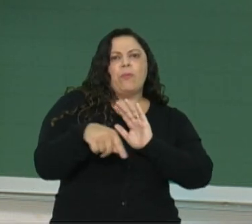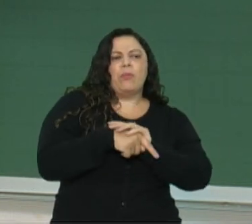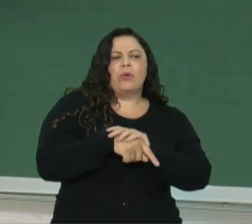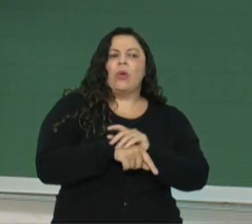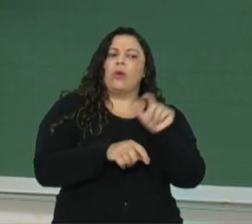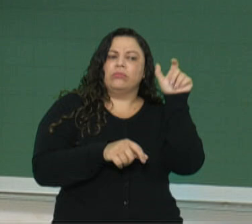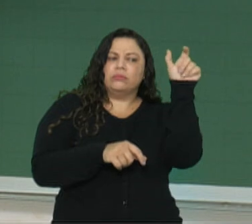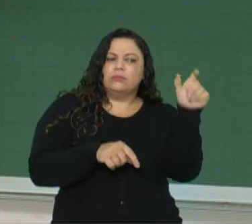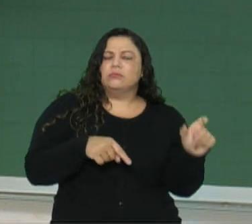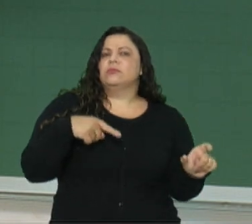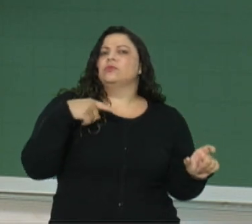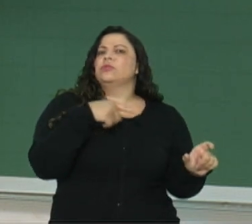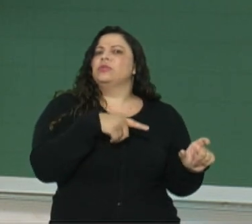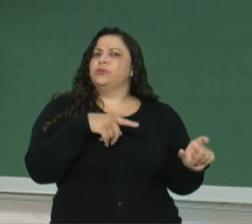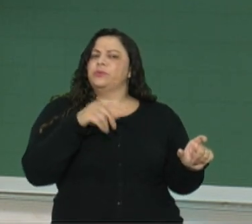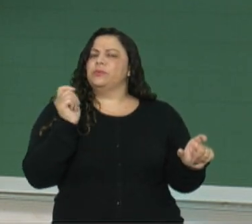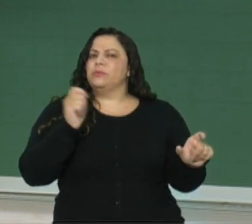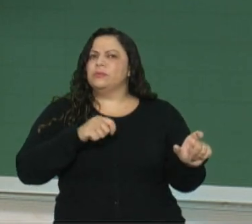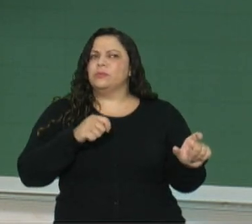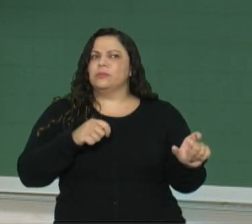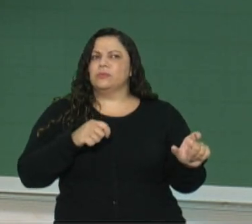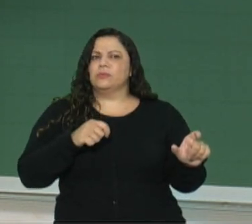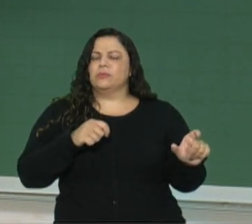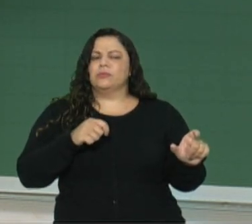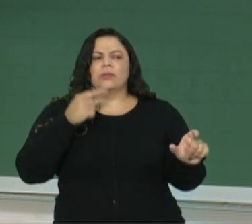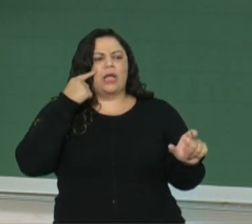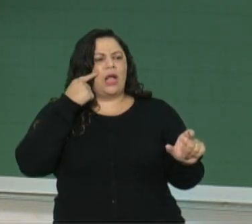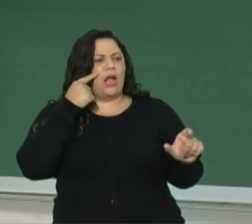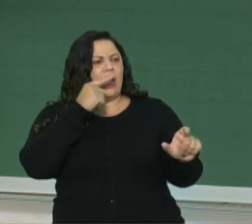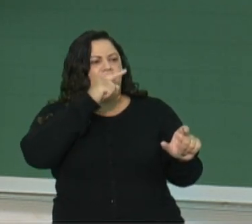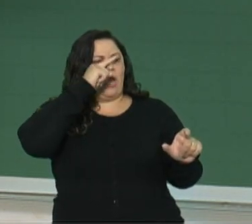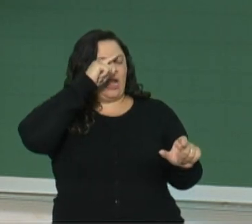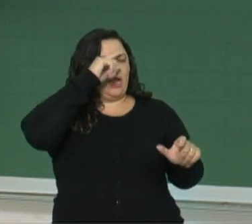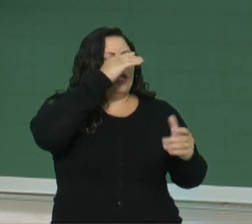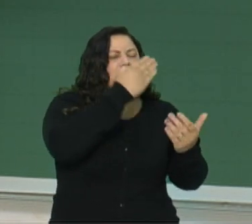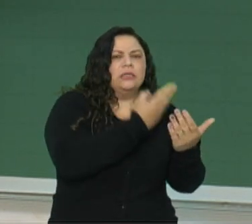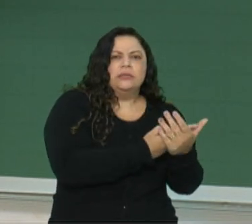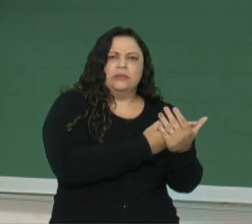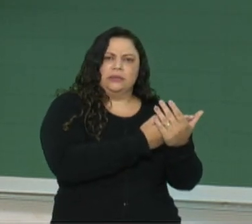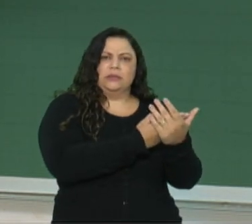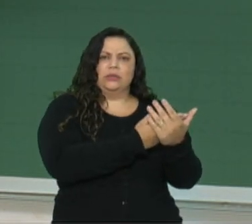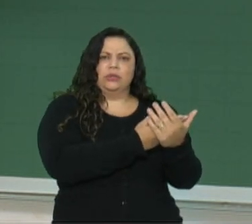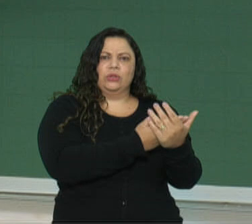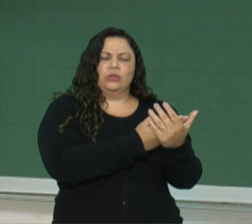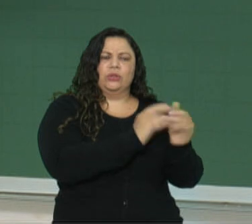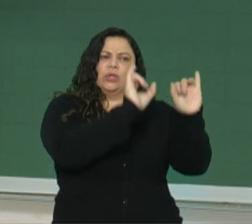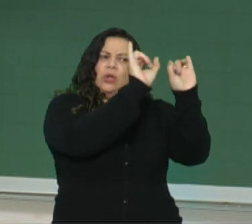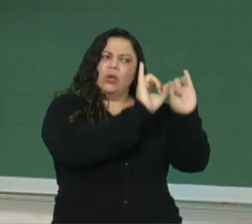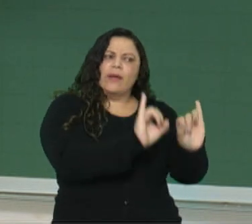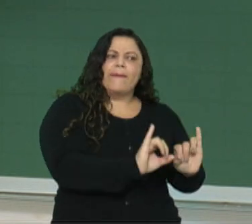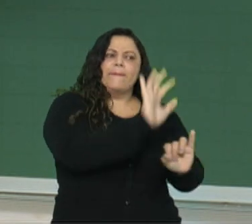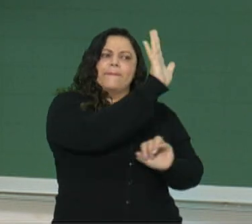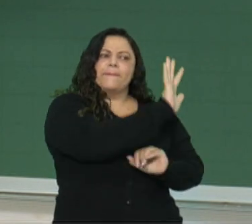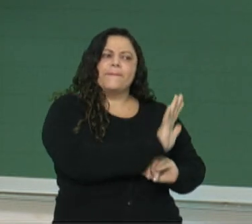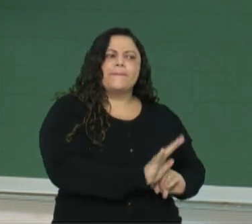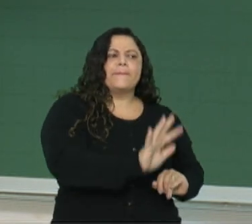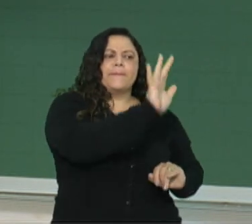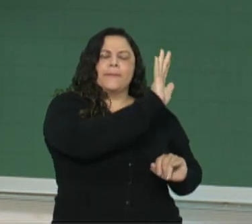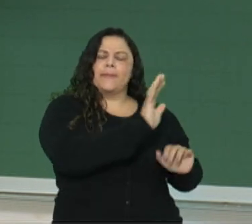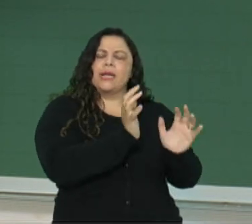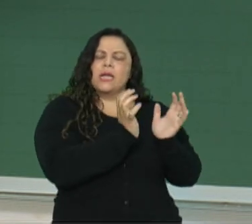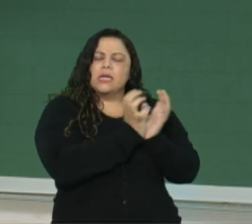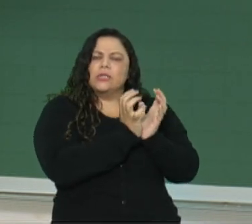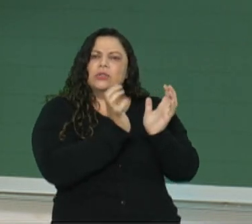indivíduo, ele entra nesse ídolo, nessa imagem da tribo dele, do grupo, da comunidade dele, que